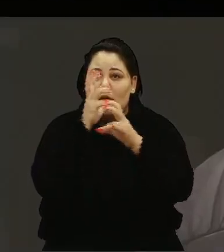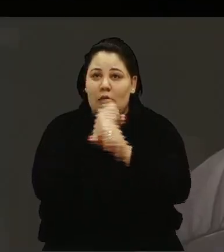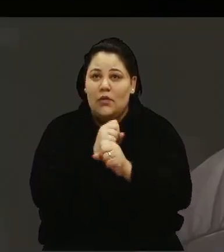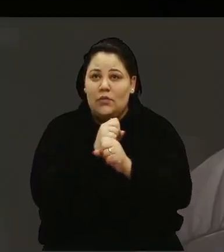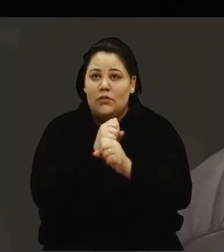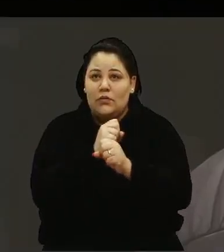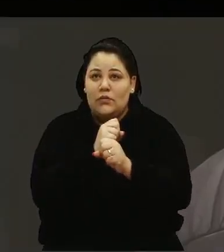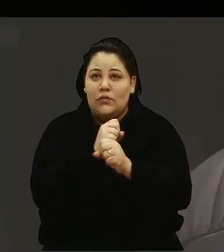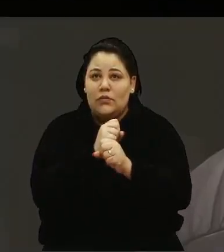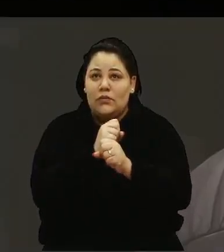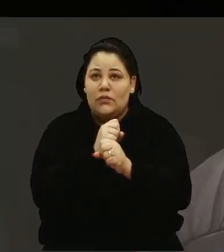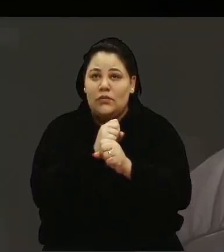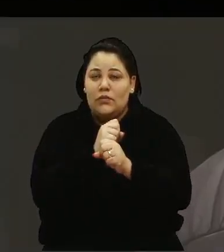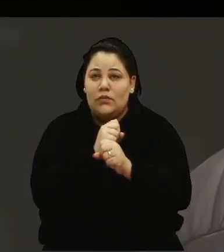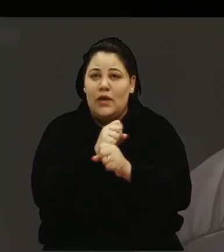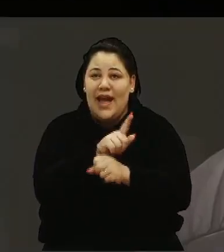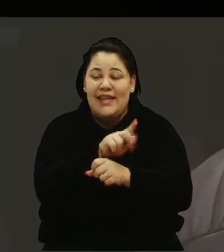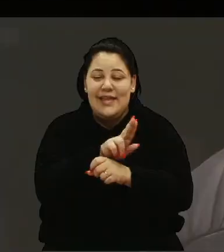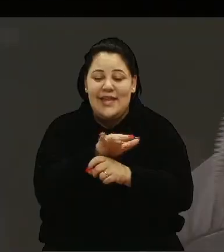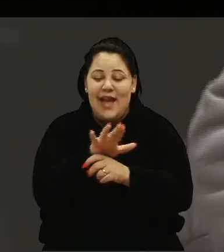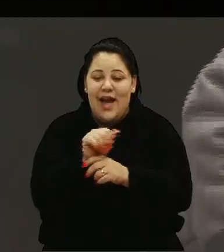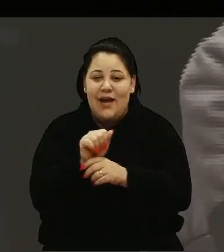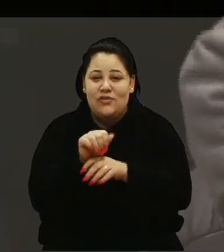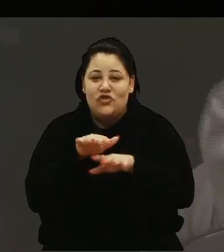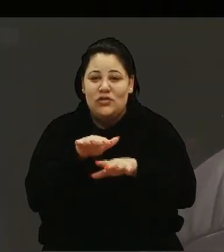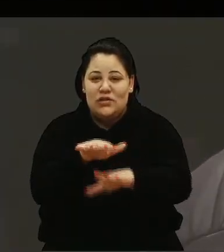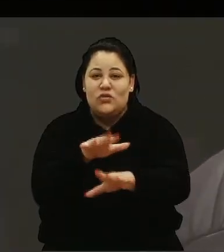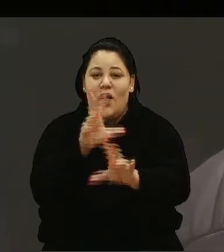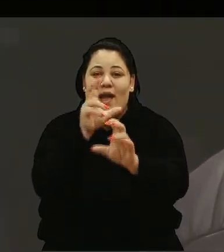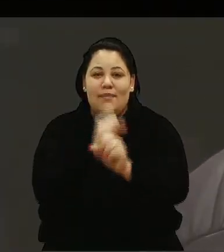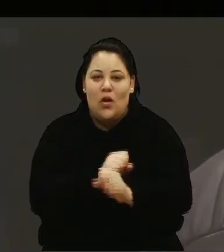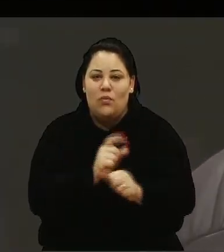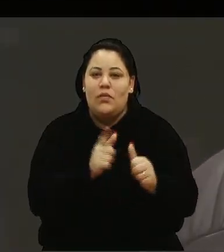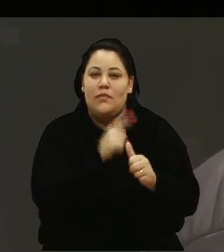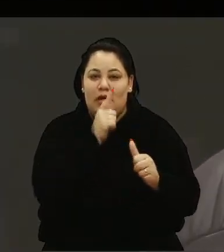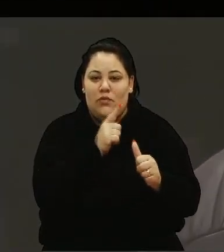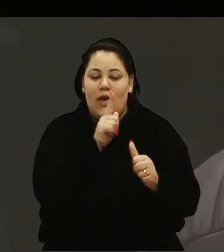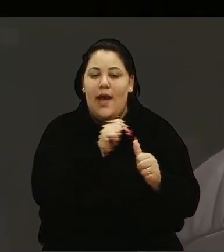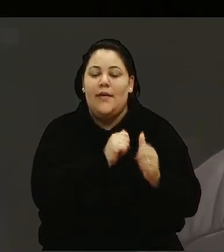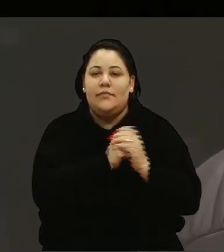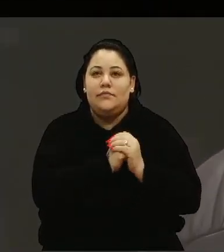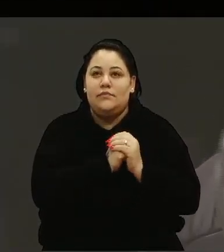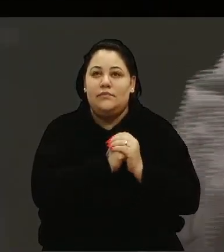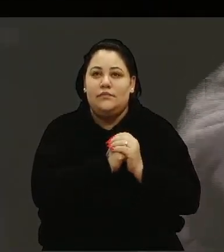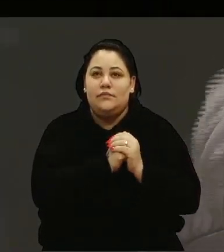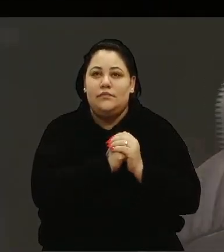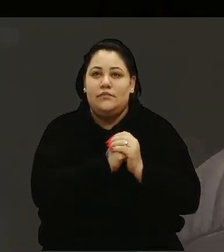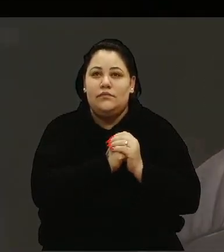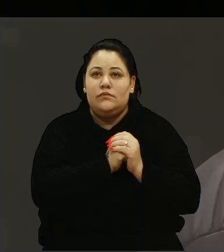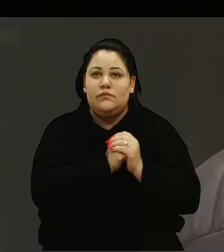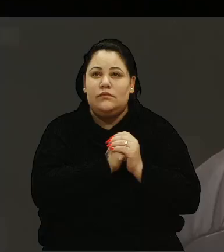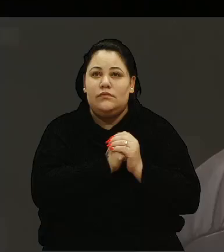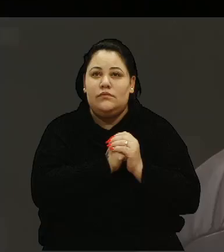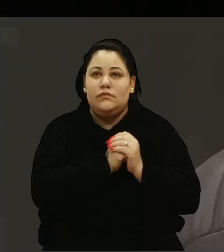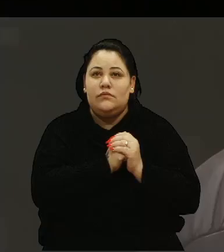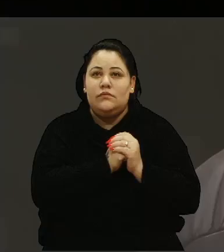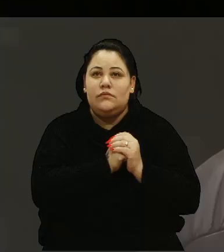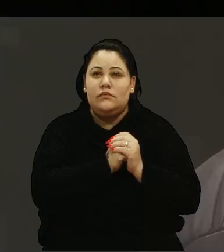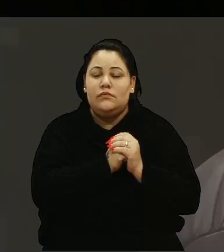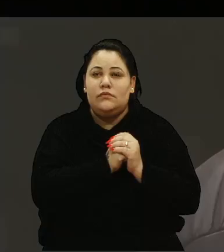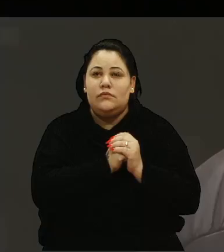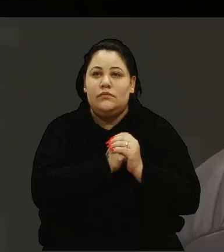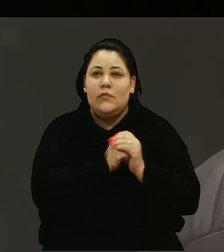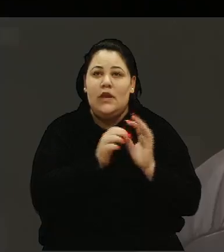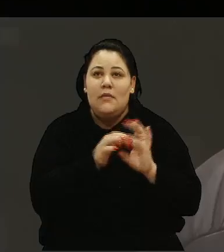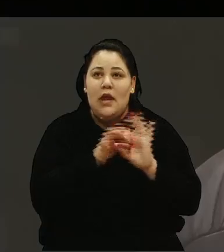a guia de trânsito animal, presidente, é considerado juridicamente o passaporte animal, né? Então, bom,